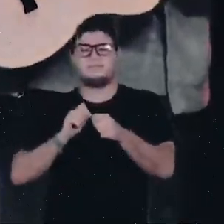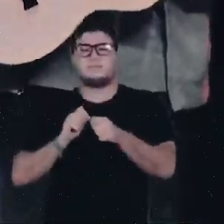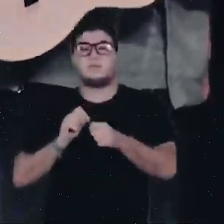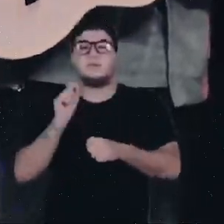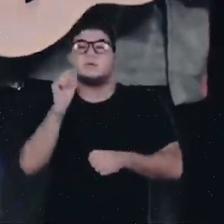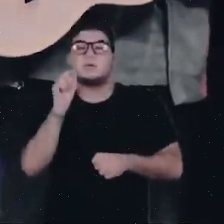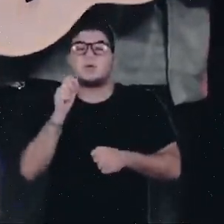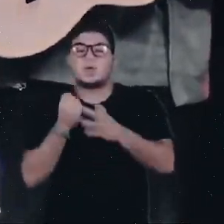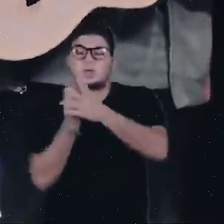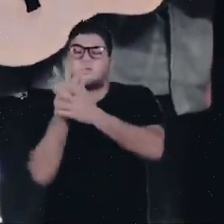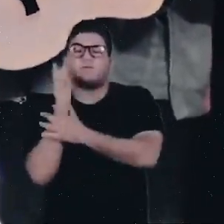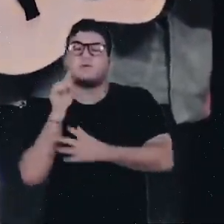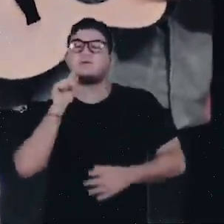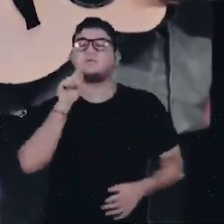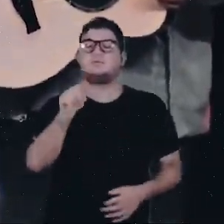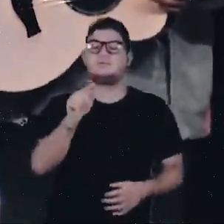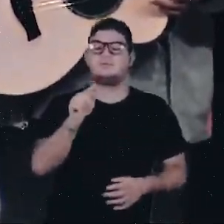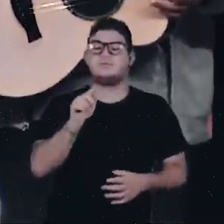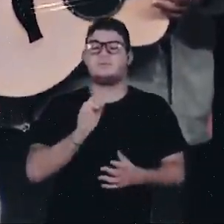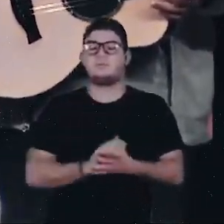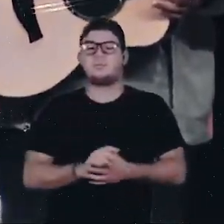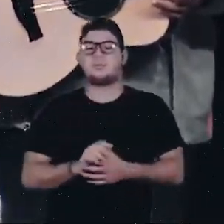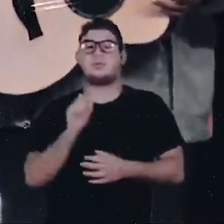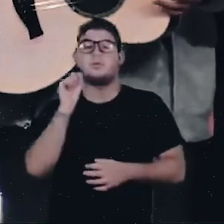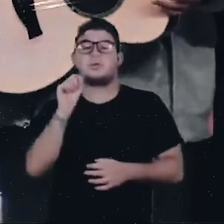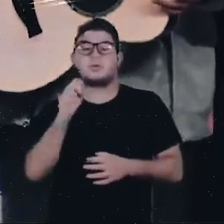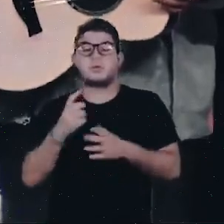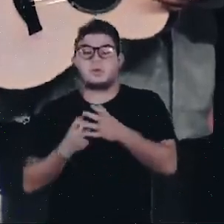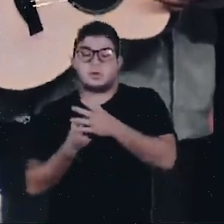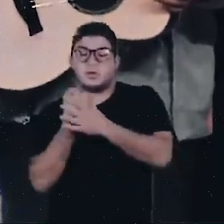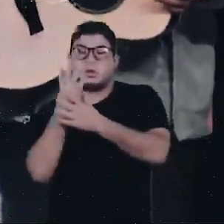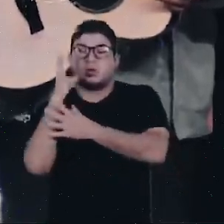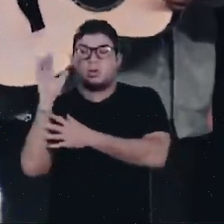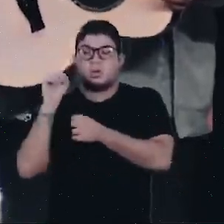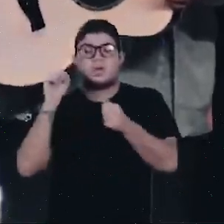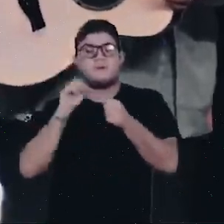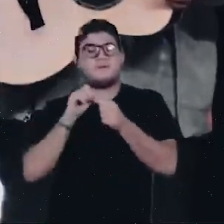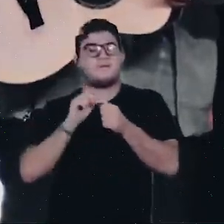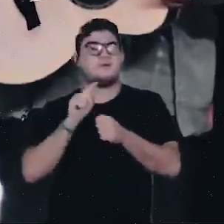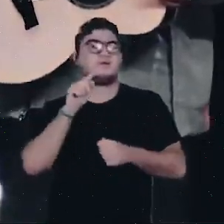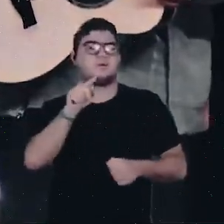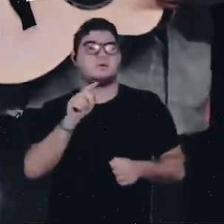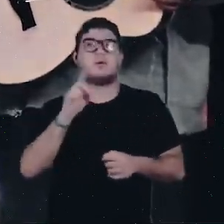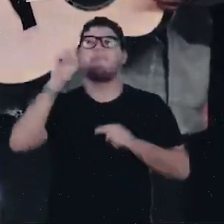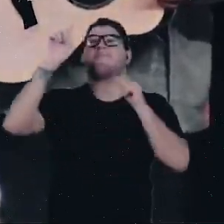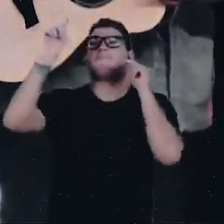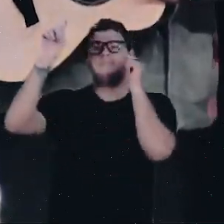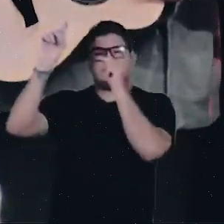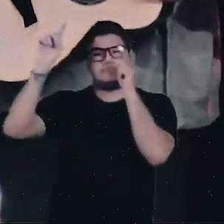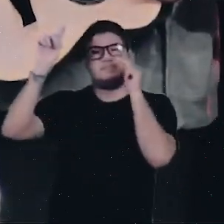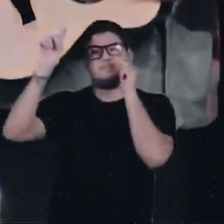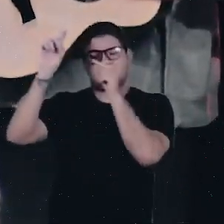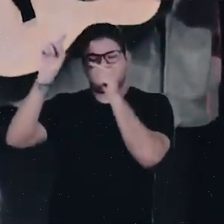você? Quem criou você? Quem criou você? Deus!